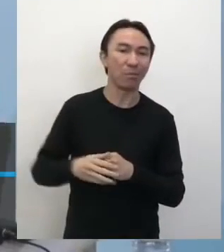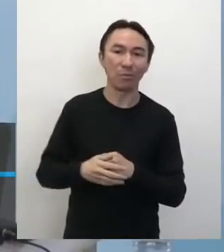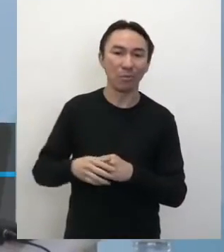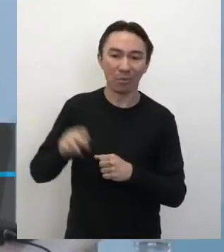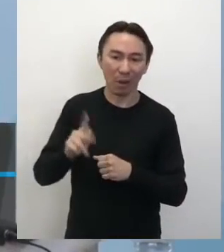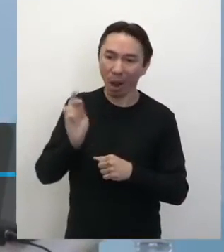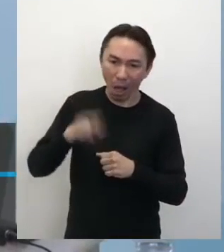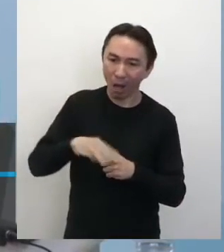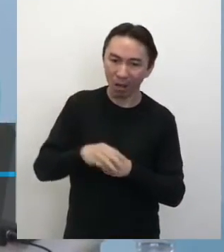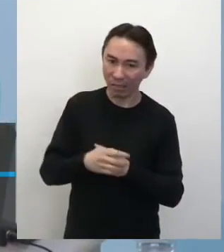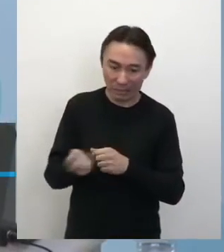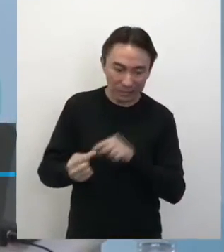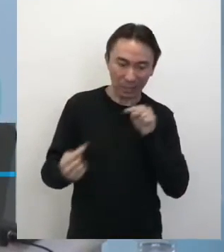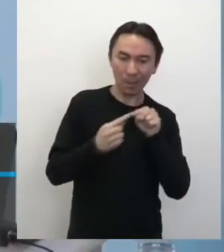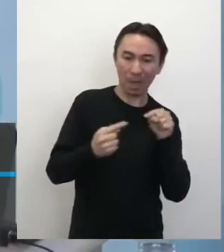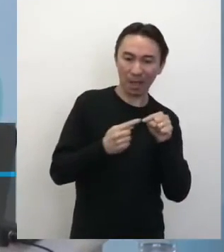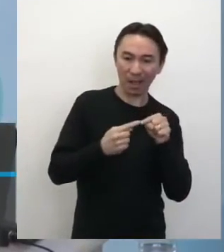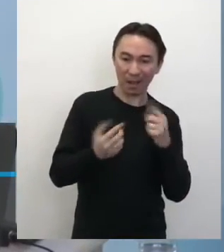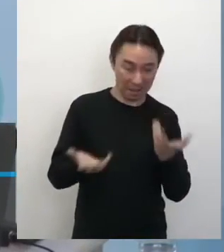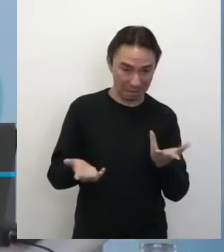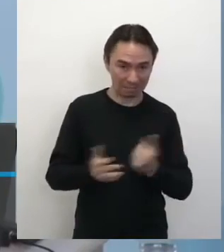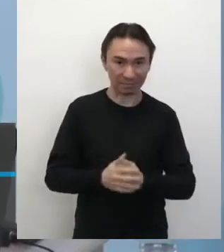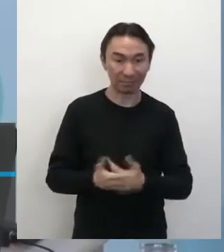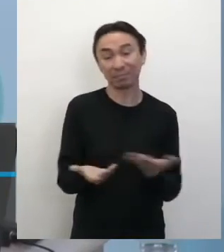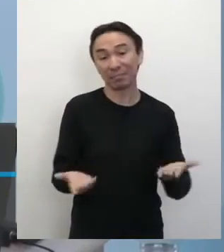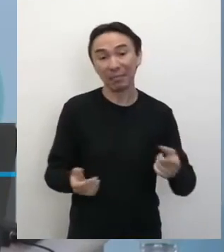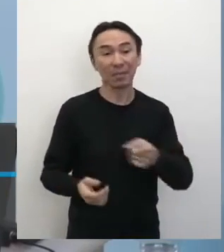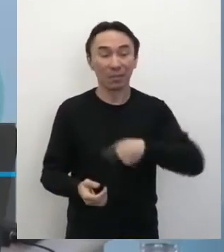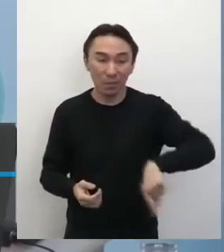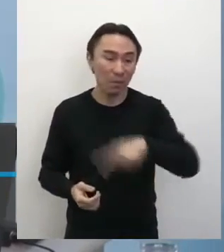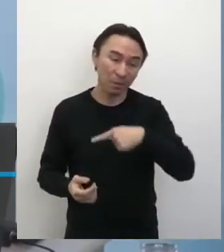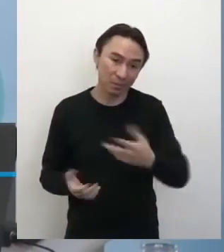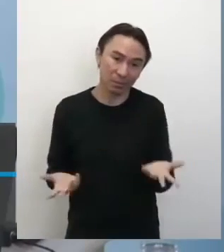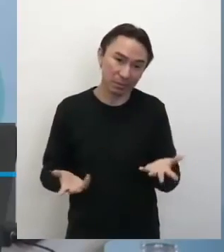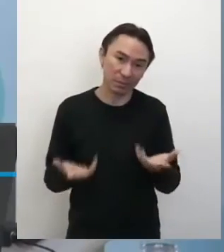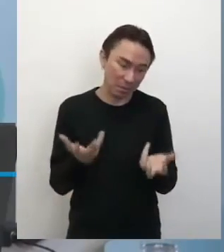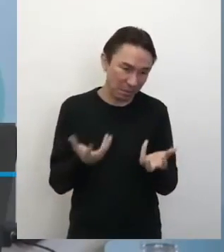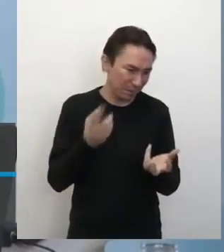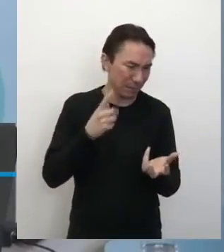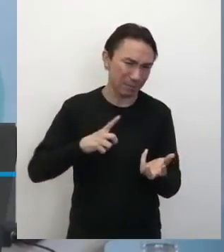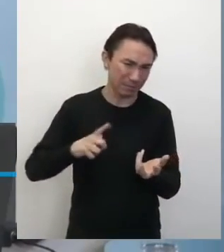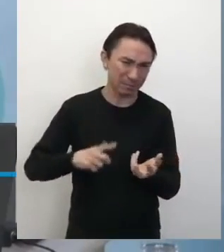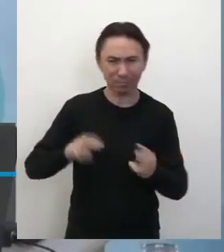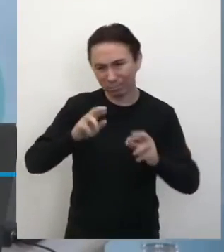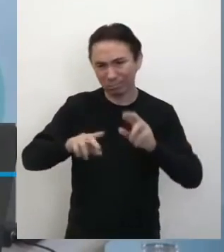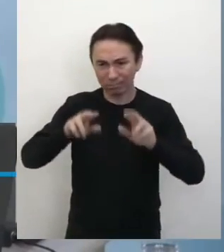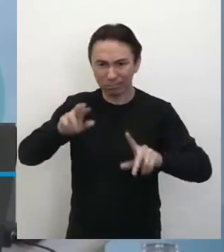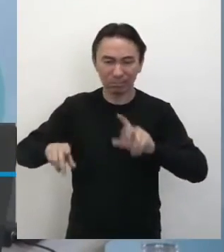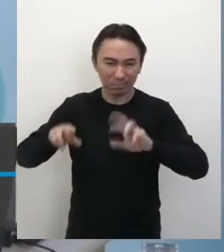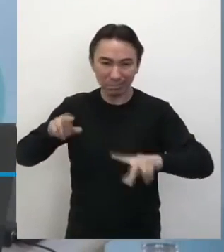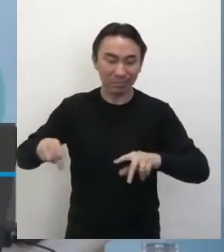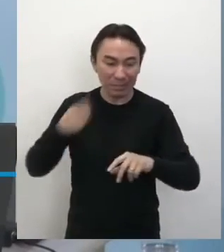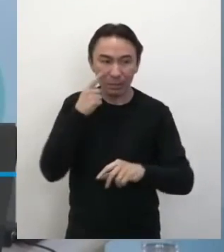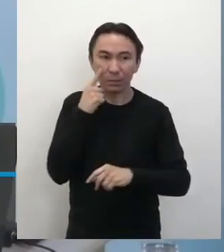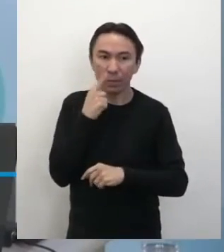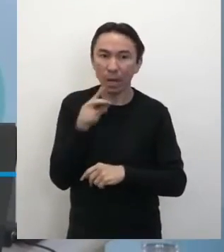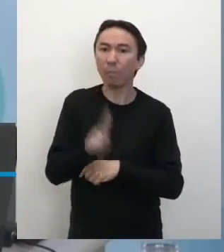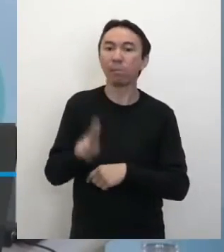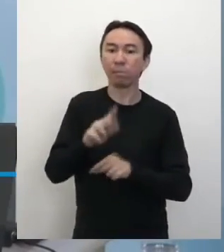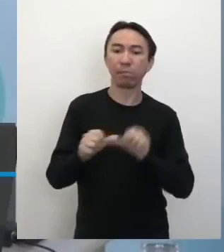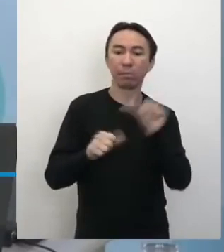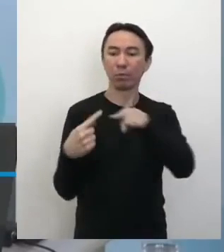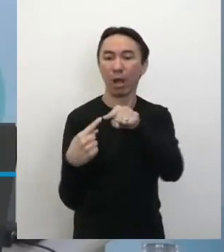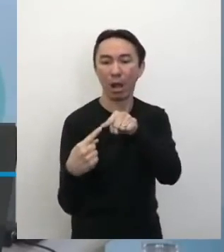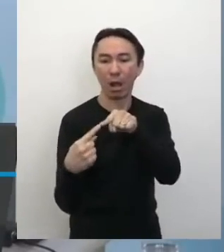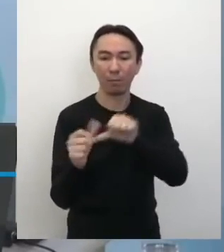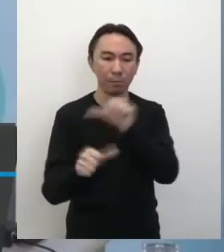né, hoje nós temos essa relação para determinadas situações, né? Sim. Então tem que ver a situação que você se encontra